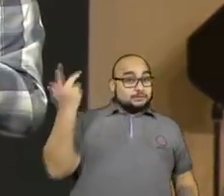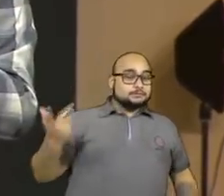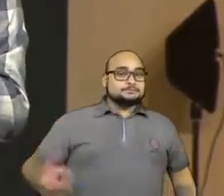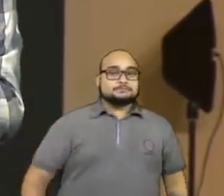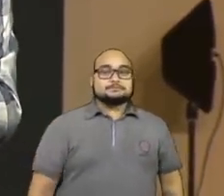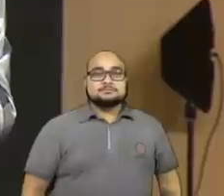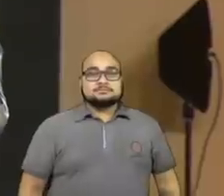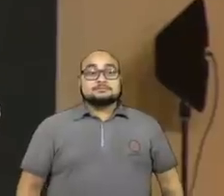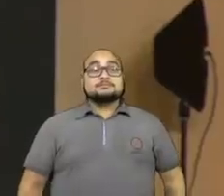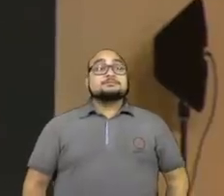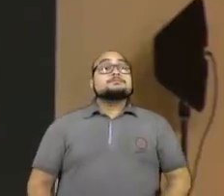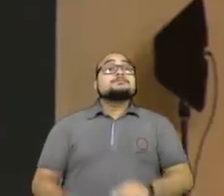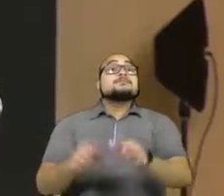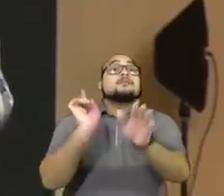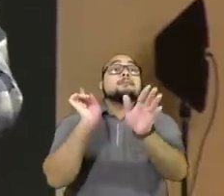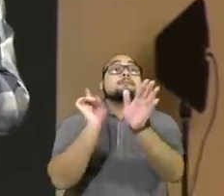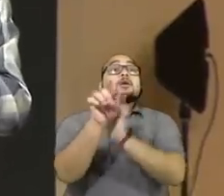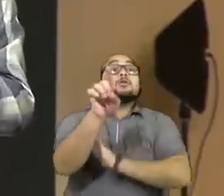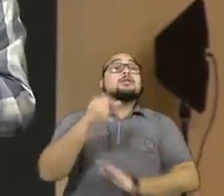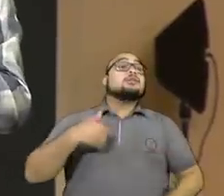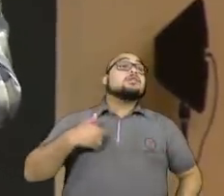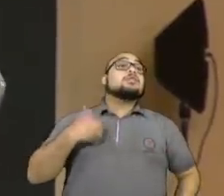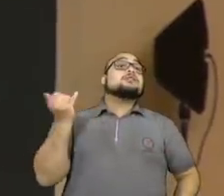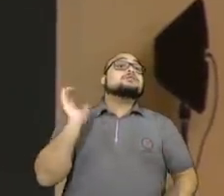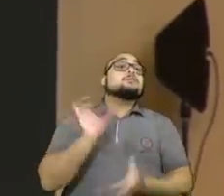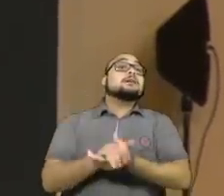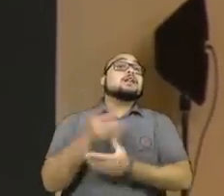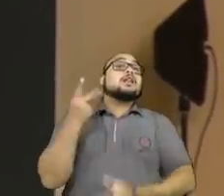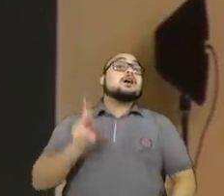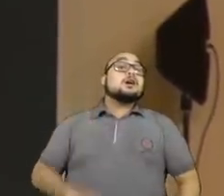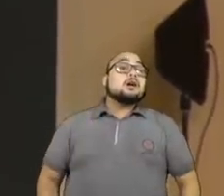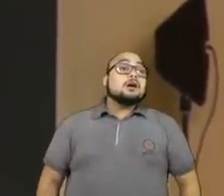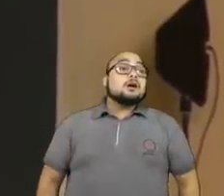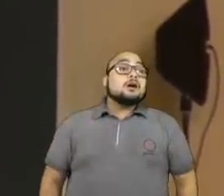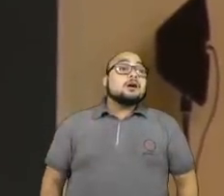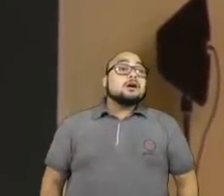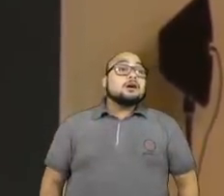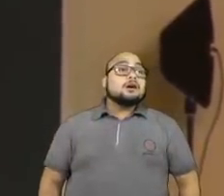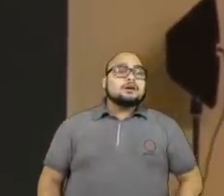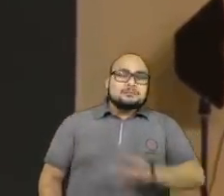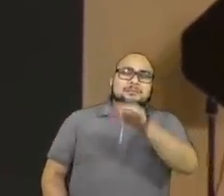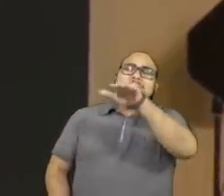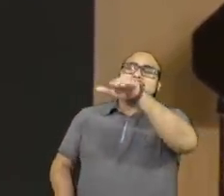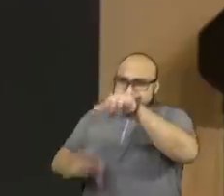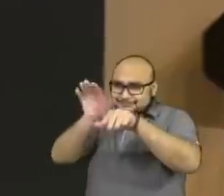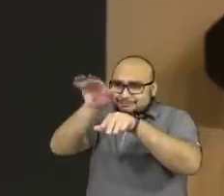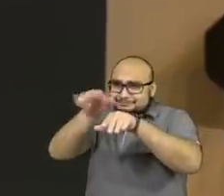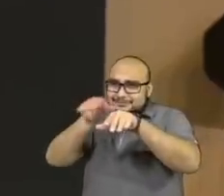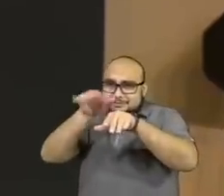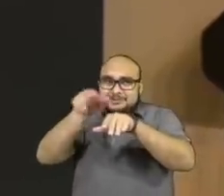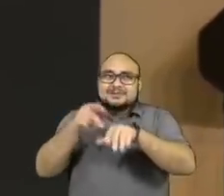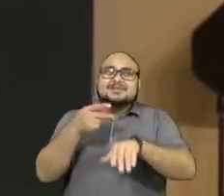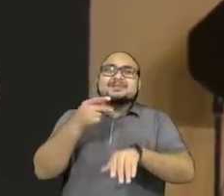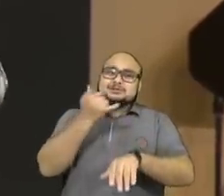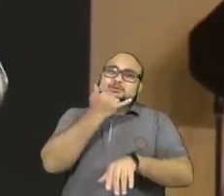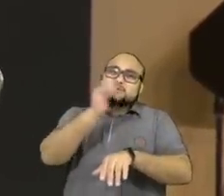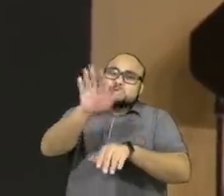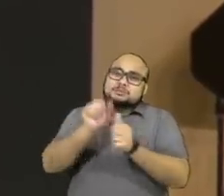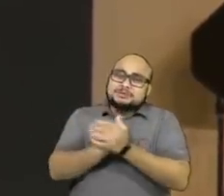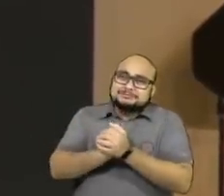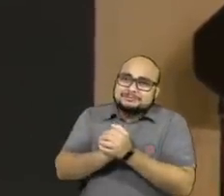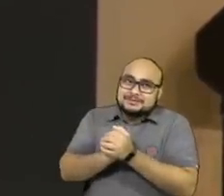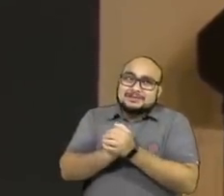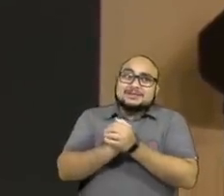a idade do marido dela. A irmã, eu falei, irmã, quantos anos a senhora tem? Por favor, desculpa, mas eu queria perguntar.